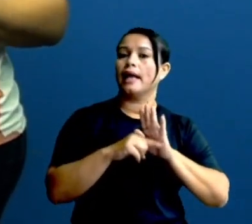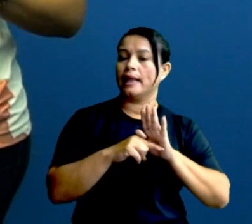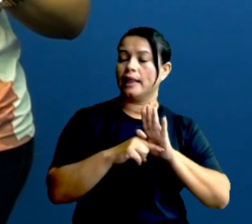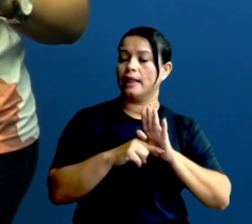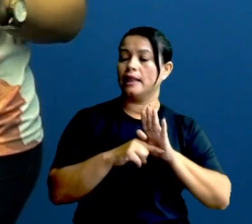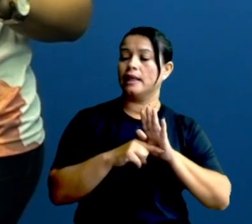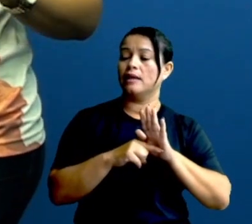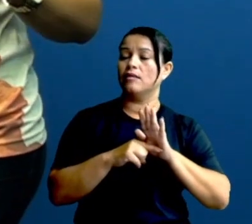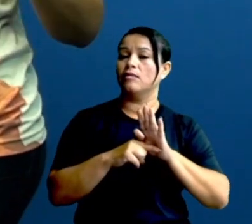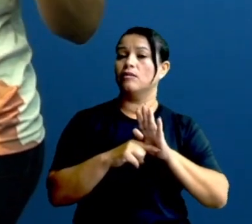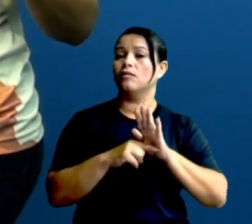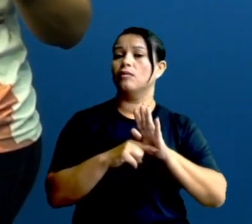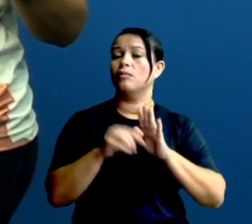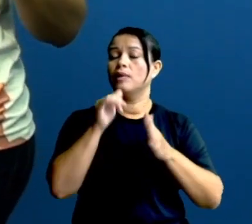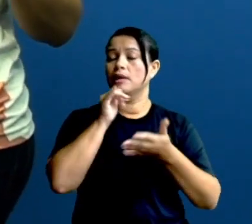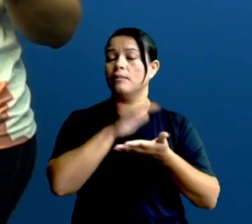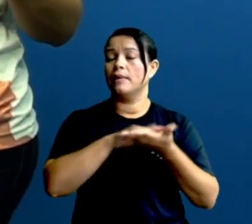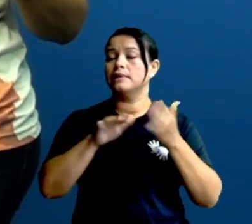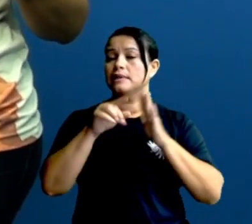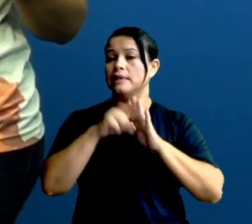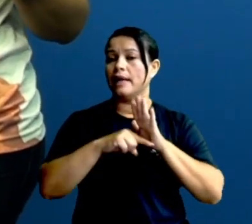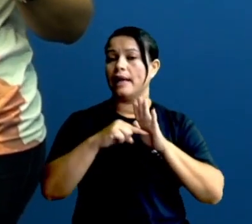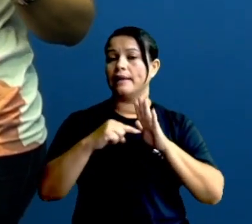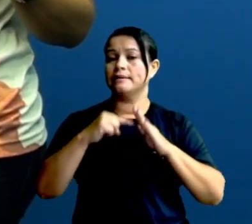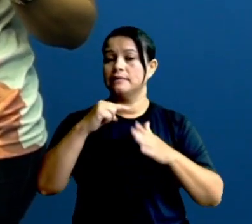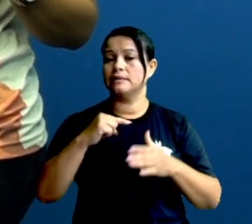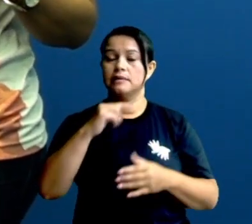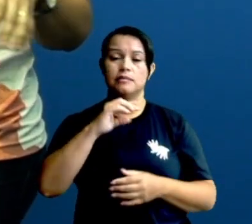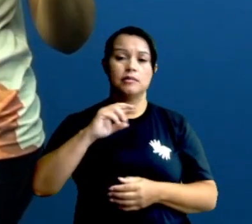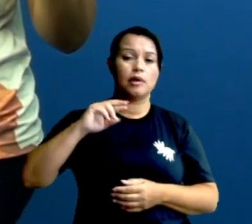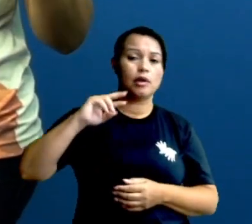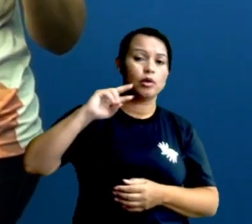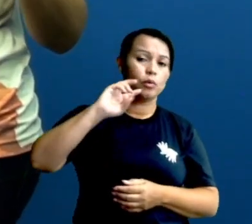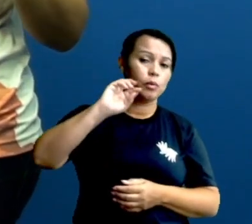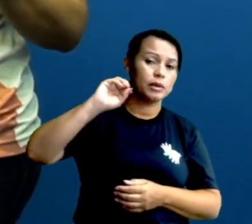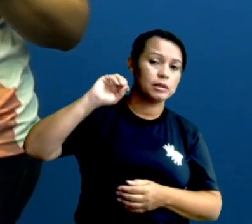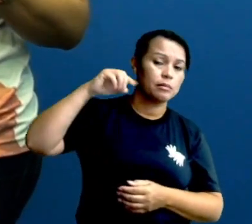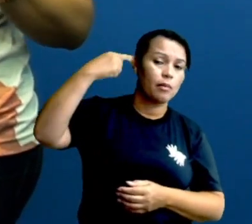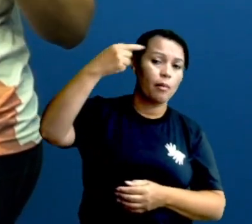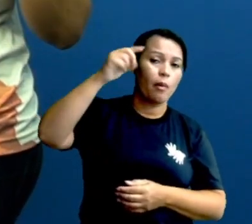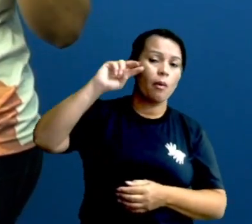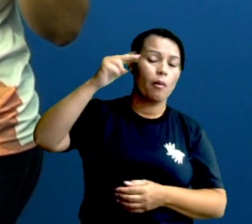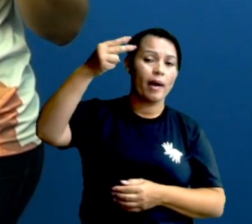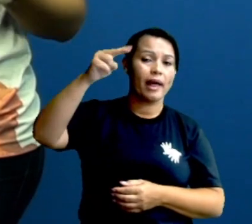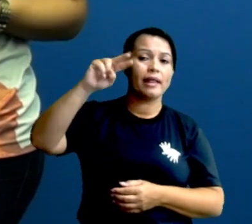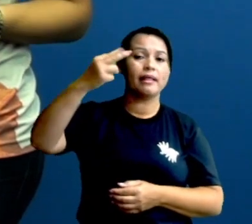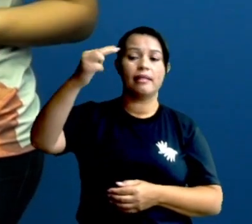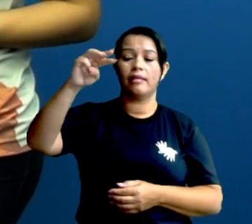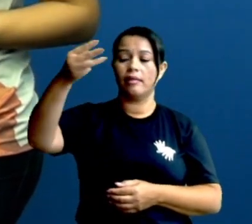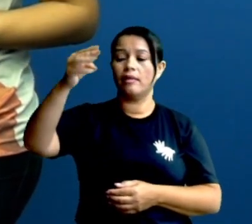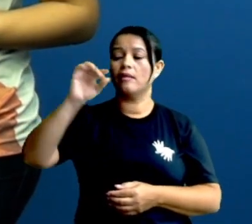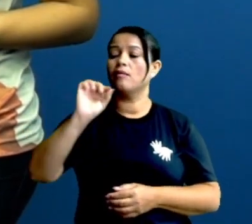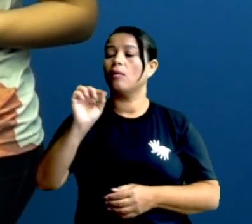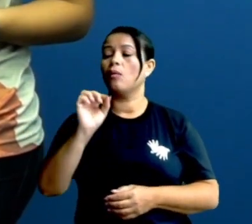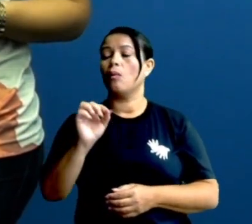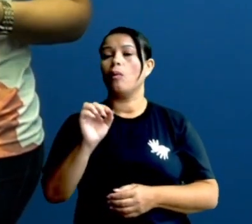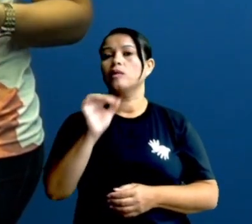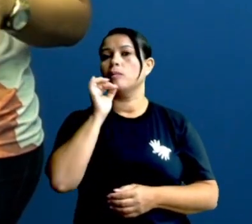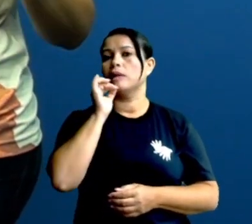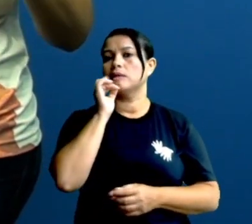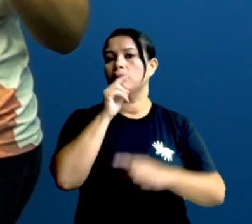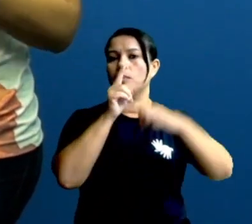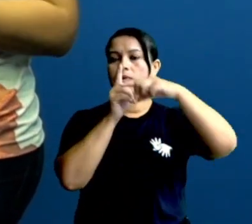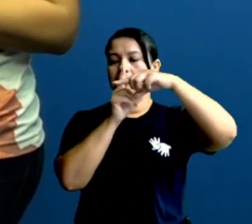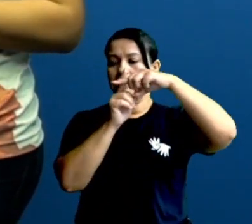expoente for par, né? O número 2 é um número par, então eu vou ter o seguinte, ó, 5 vezes 5, 25,